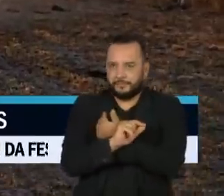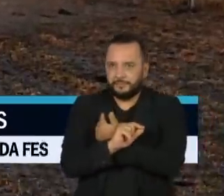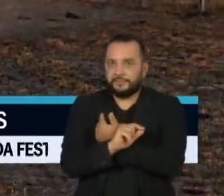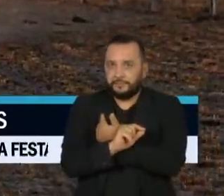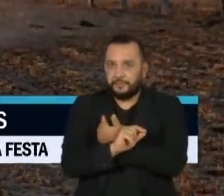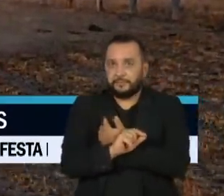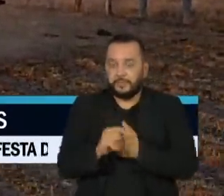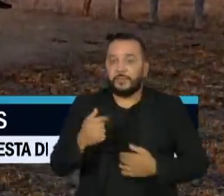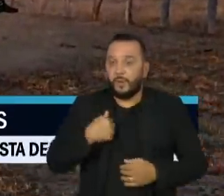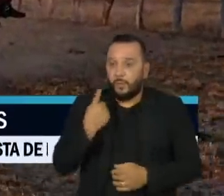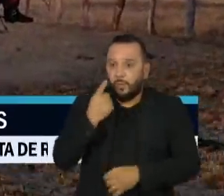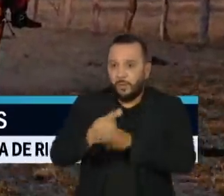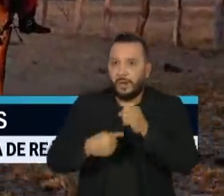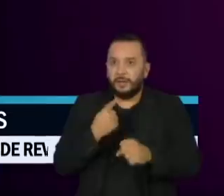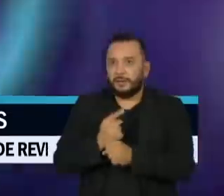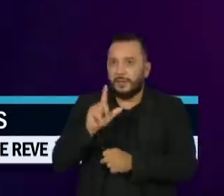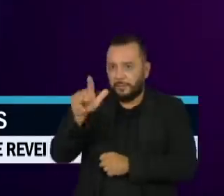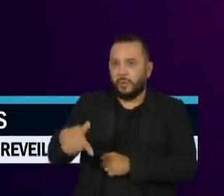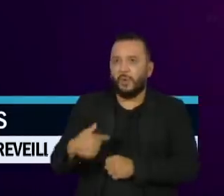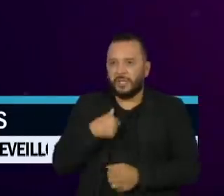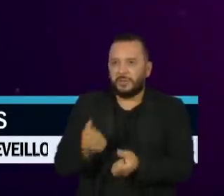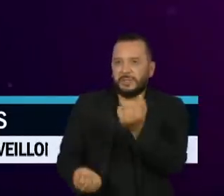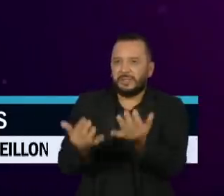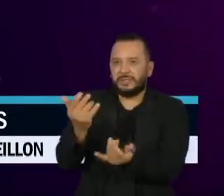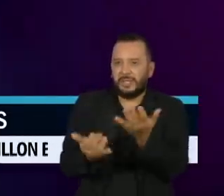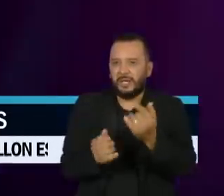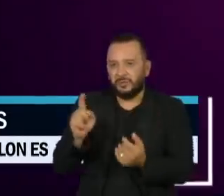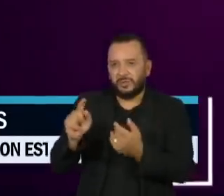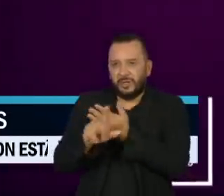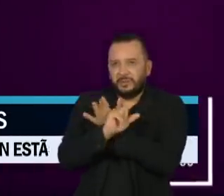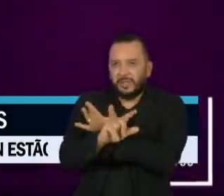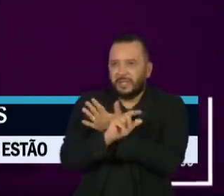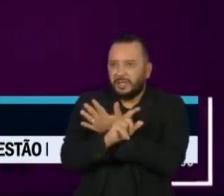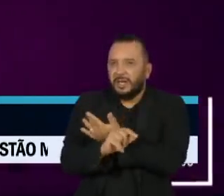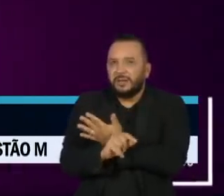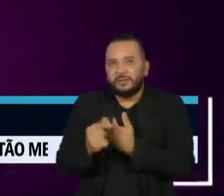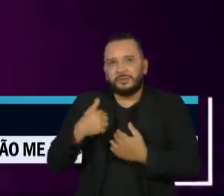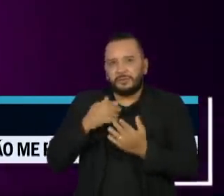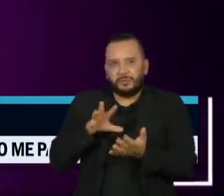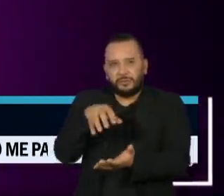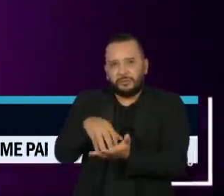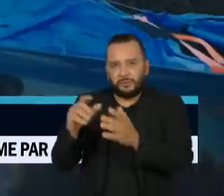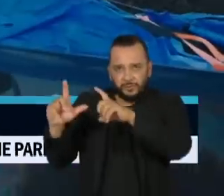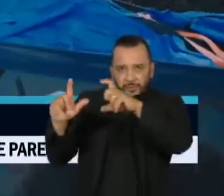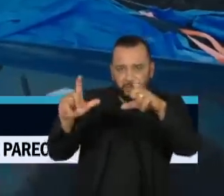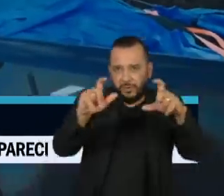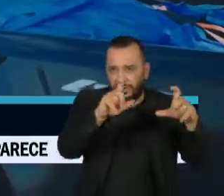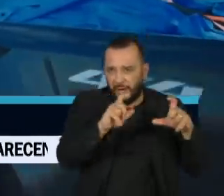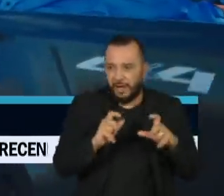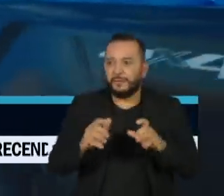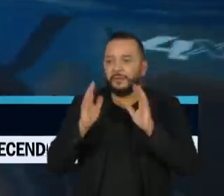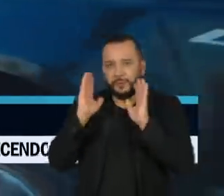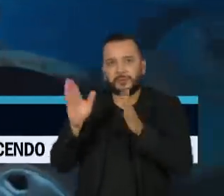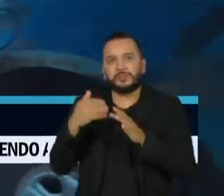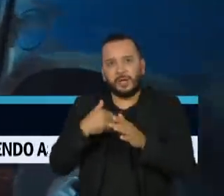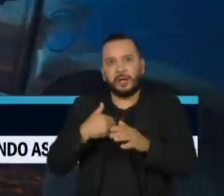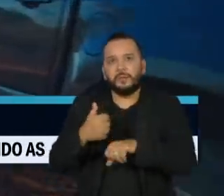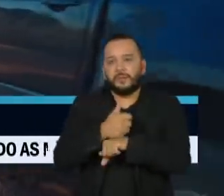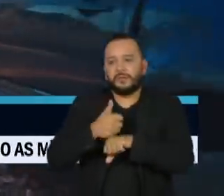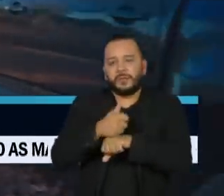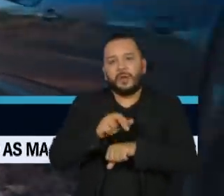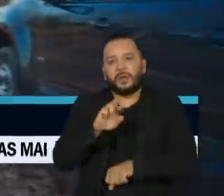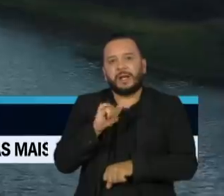Produzido um ano depois dos maiores incêndios da história da região, Instinto Fotográfico é o mais novo projeto do fotógrafo da natureza